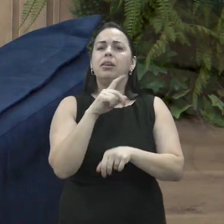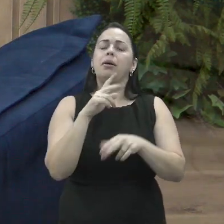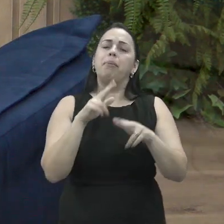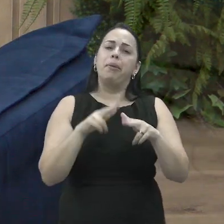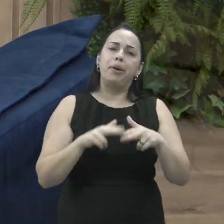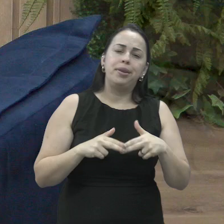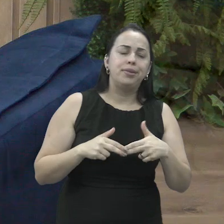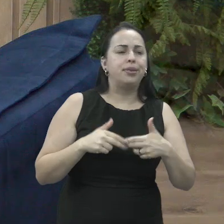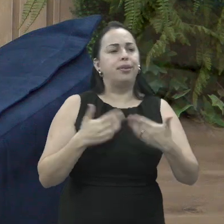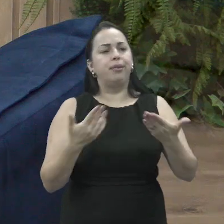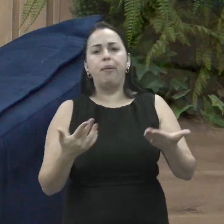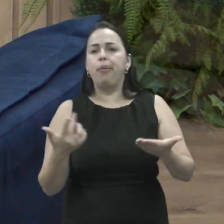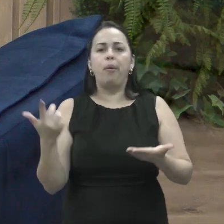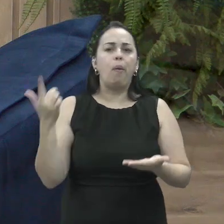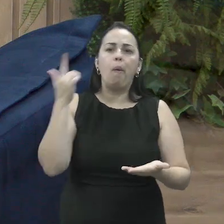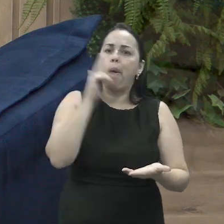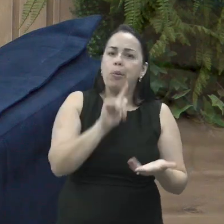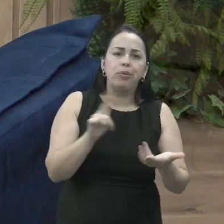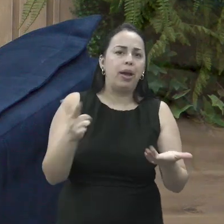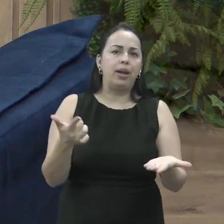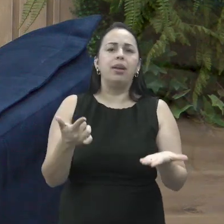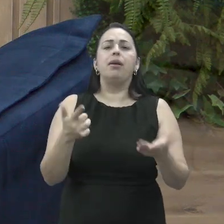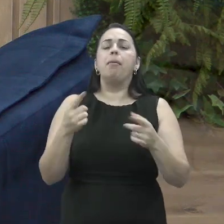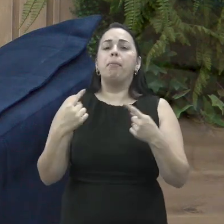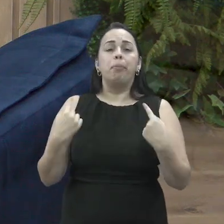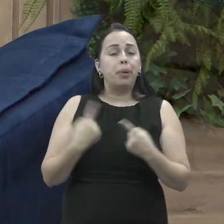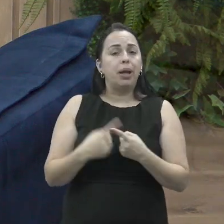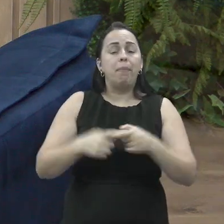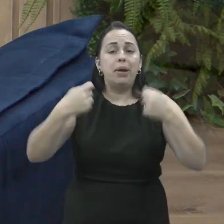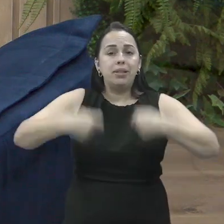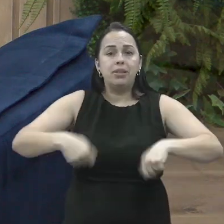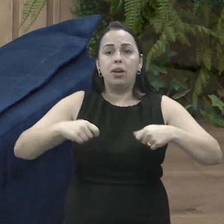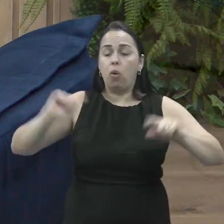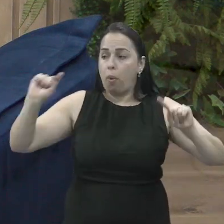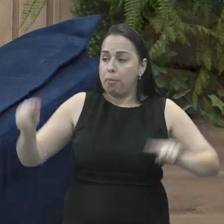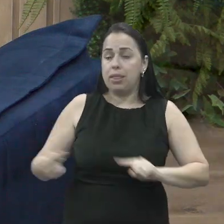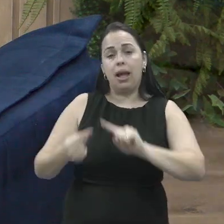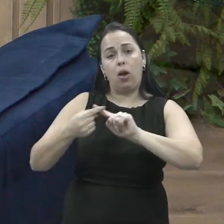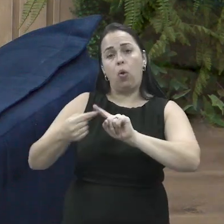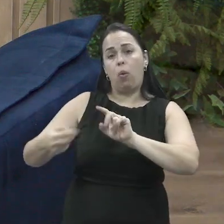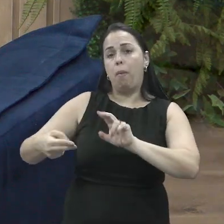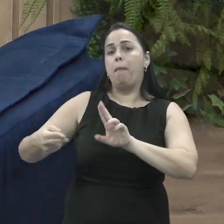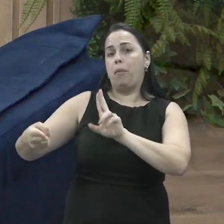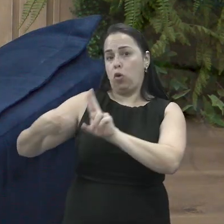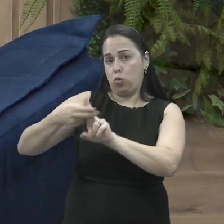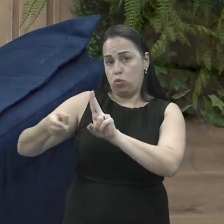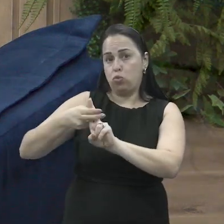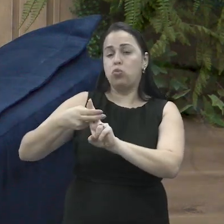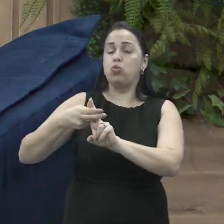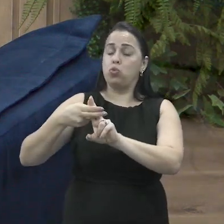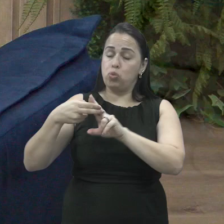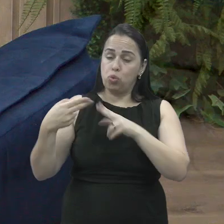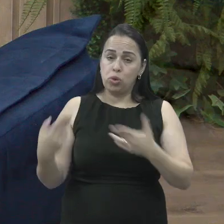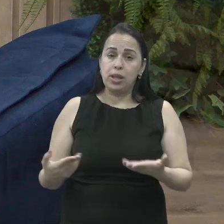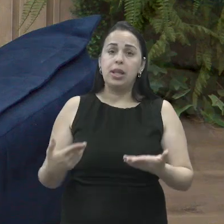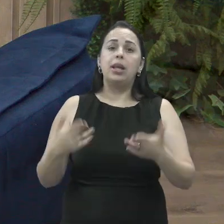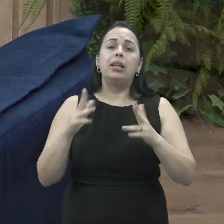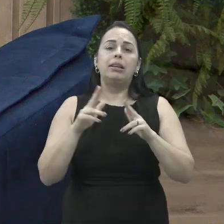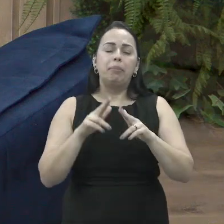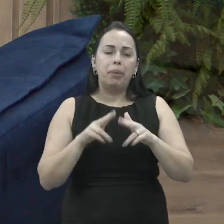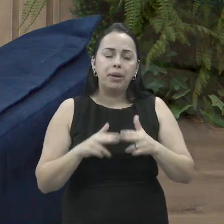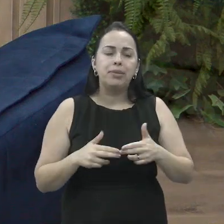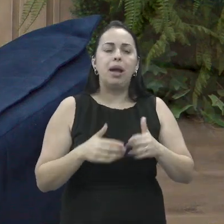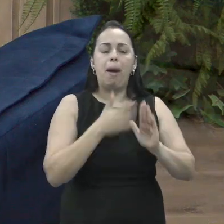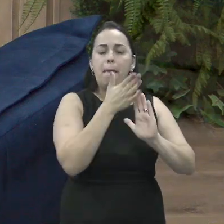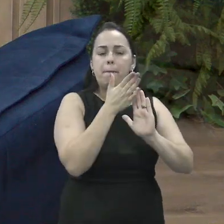E aí você não consegue mexer muito, porque você tem que acompanhar o sistema SUS e o sistema nacional. Então, são projetos, são